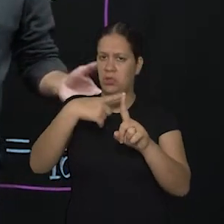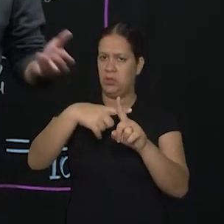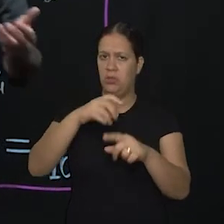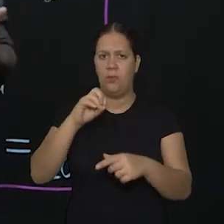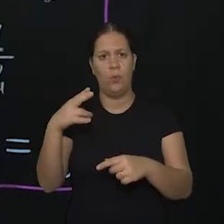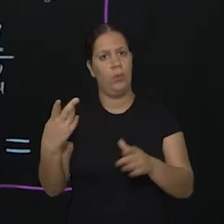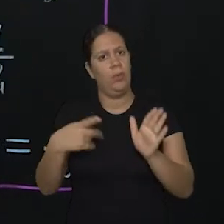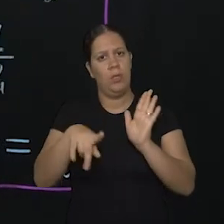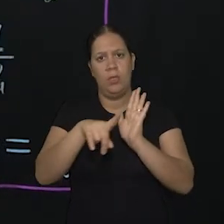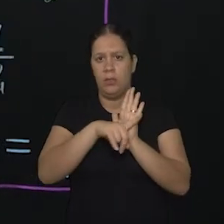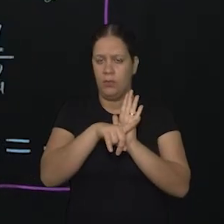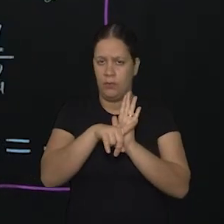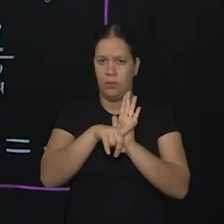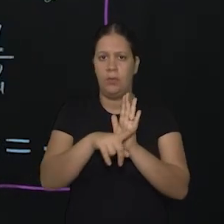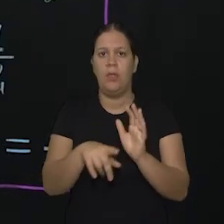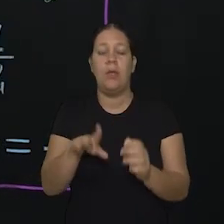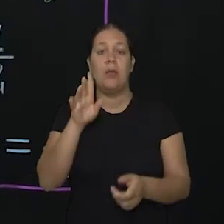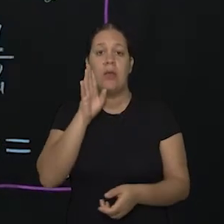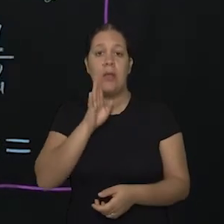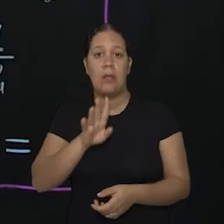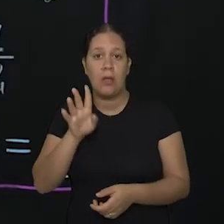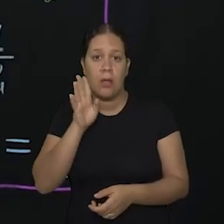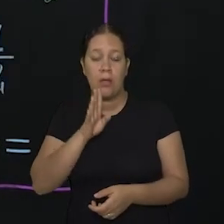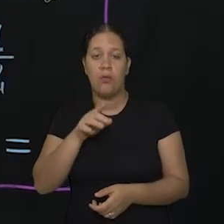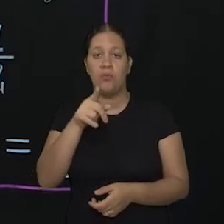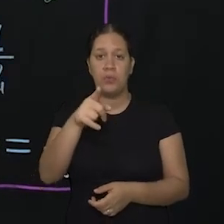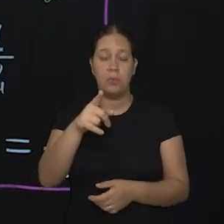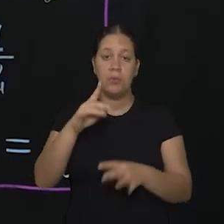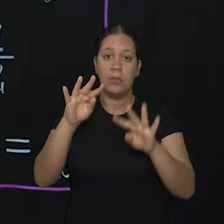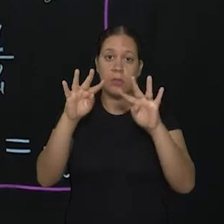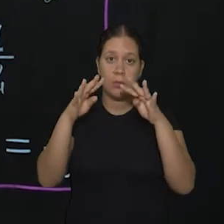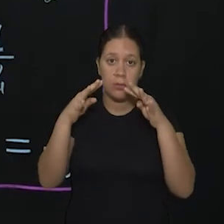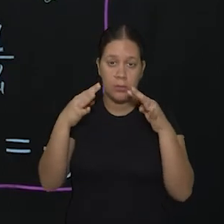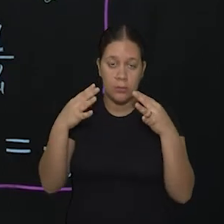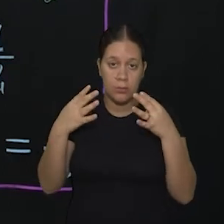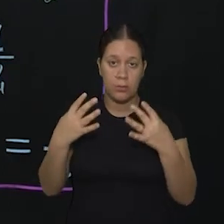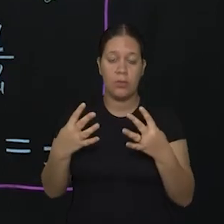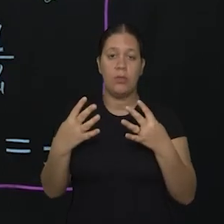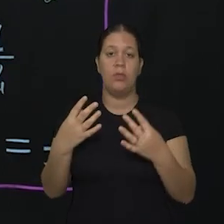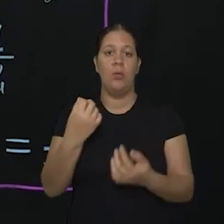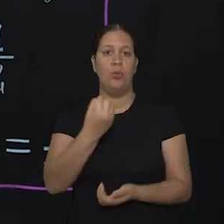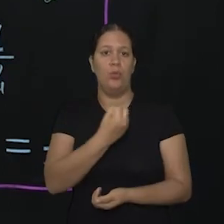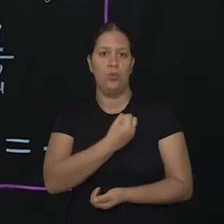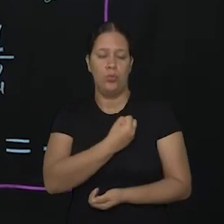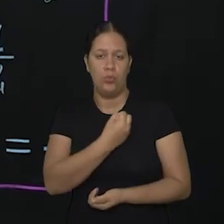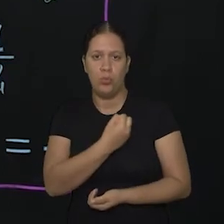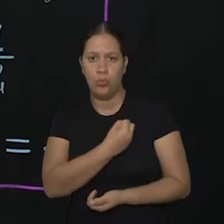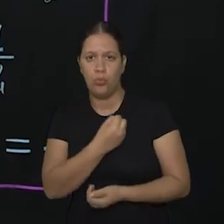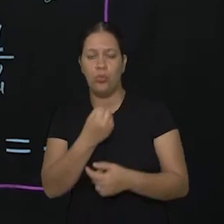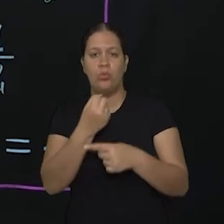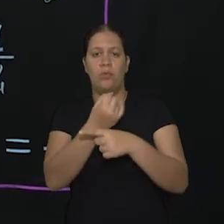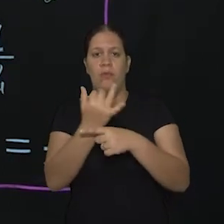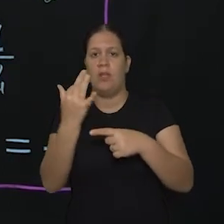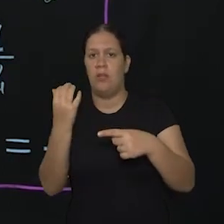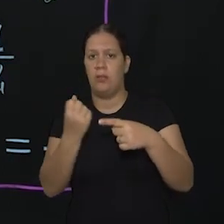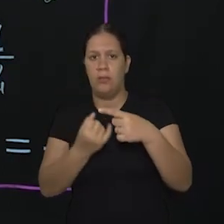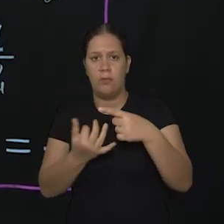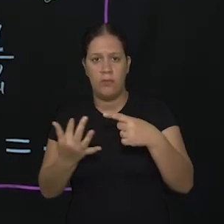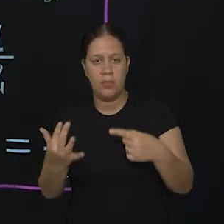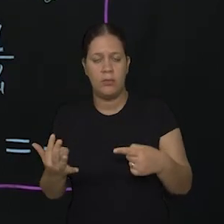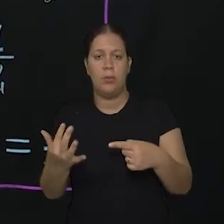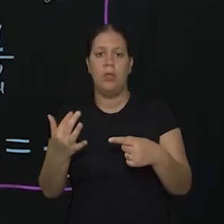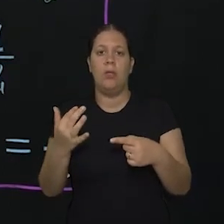negativa. E aí, gente, também o que é legal você reparar? Que assim como nos números fracionários, os